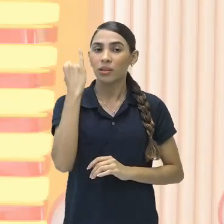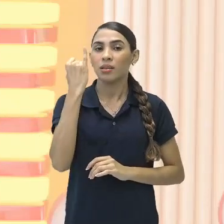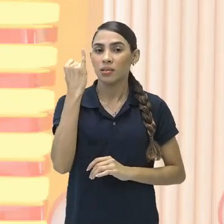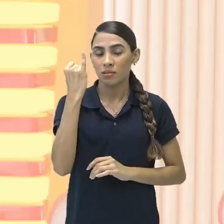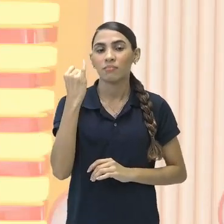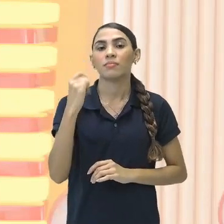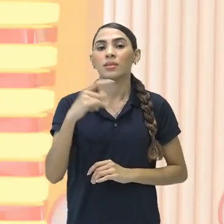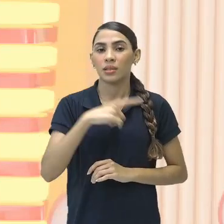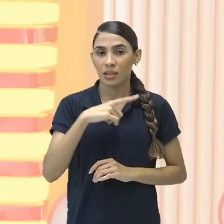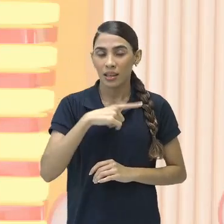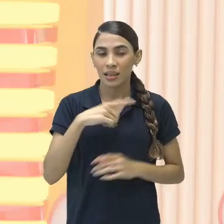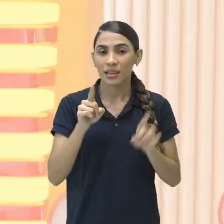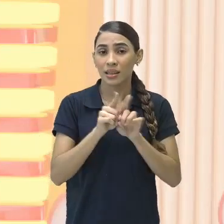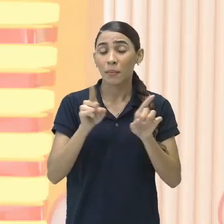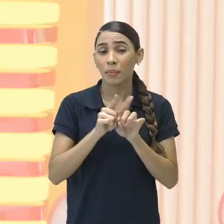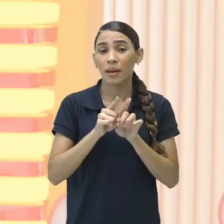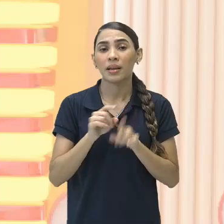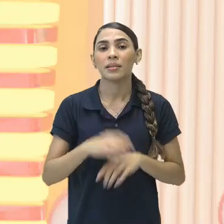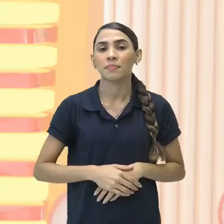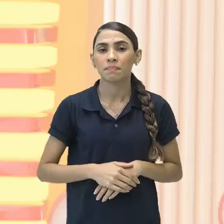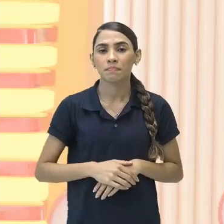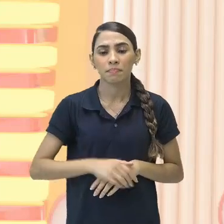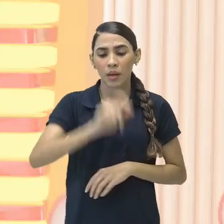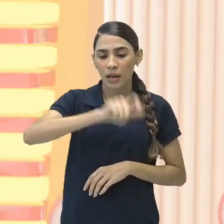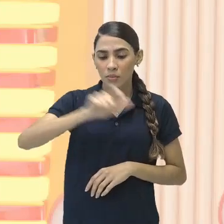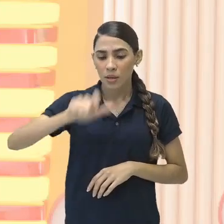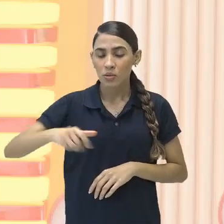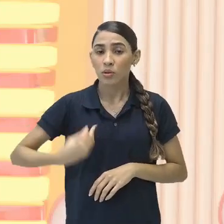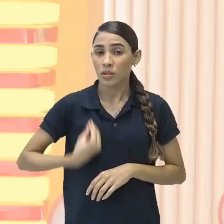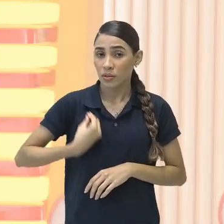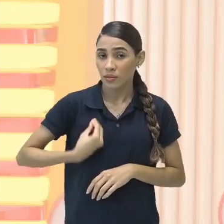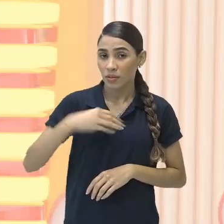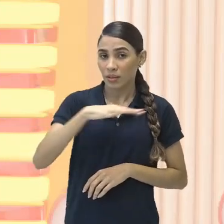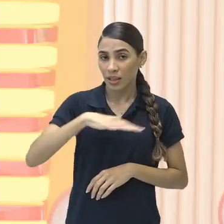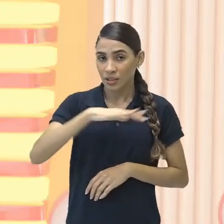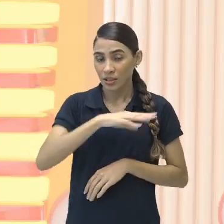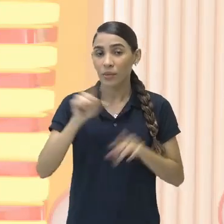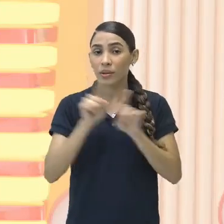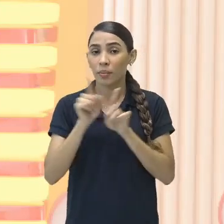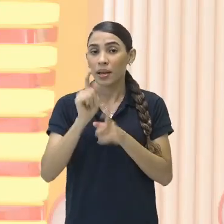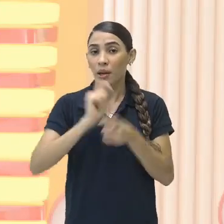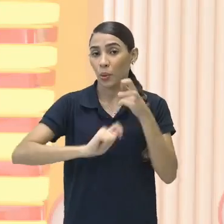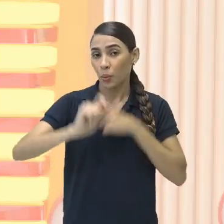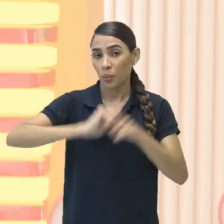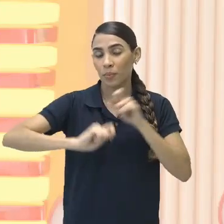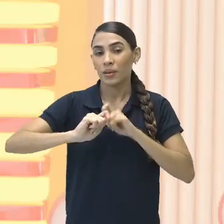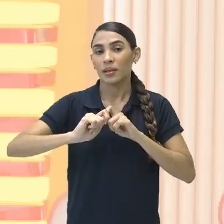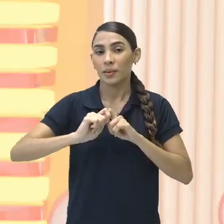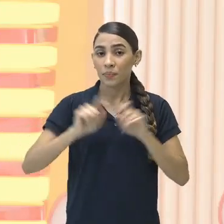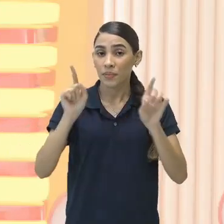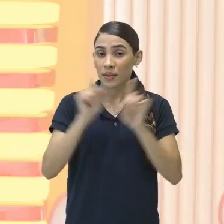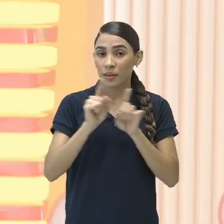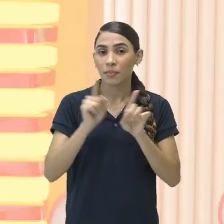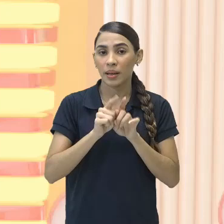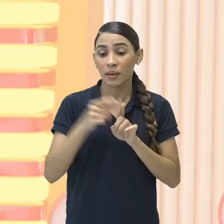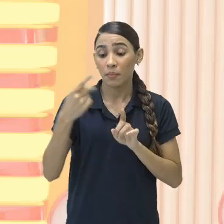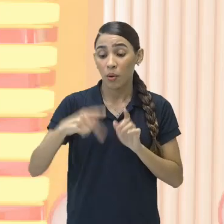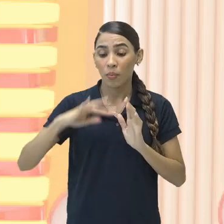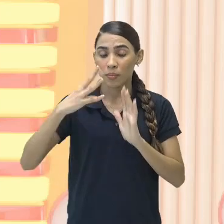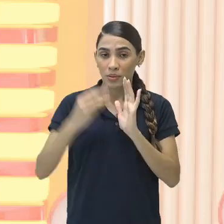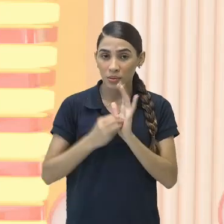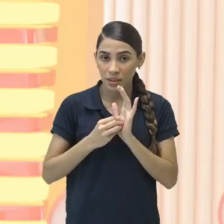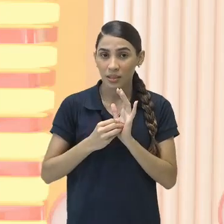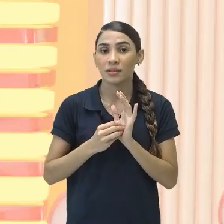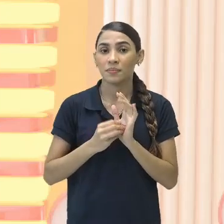né? Ela tem ali uma importância para as pessoas que vivem lá e para a economia, nessas áreas, né? E para a economia